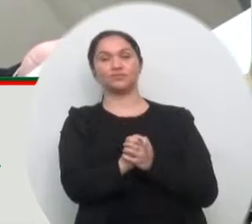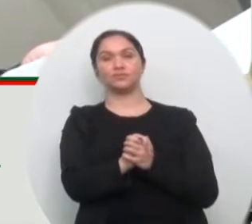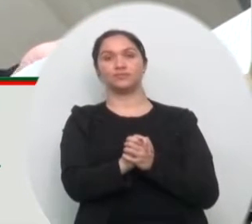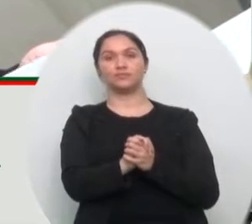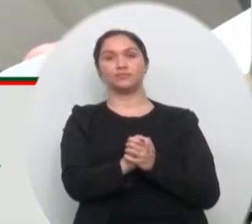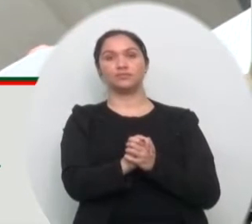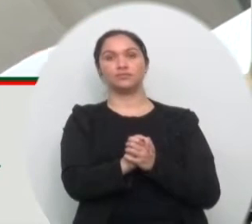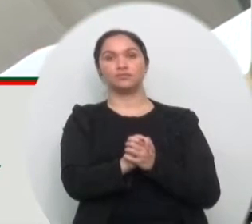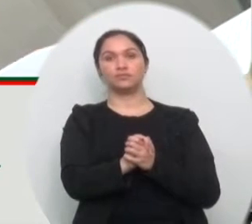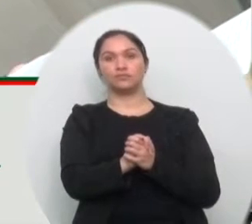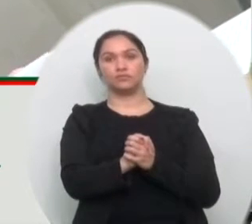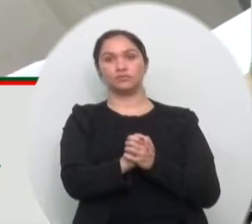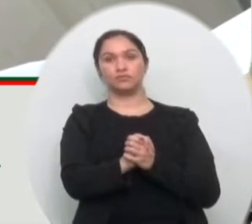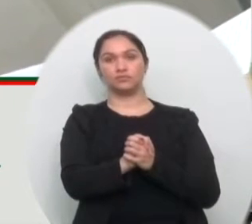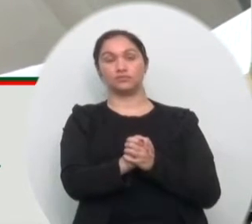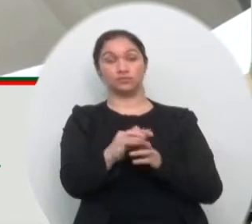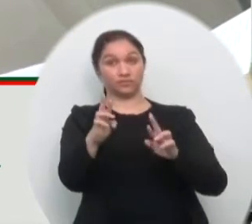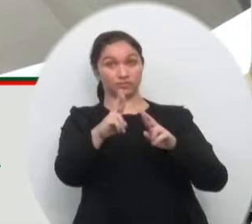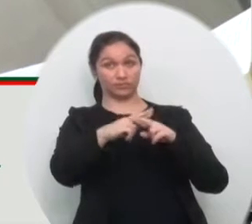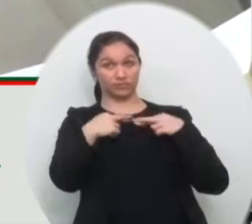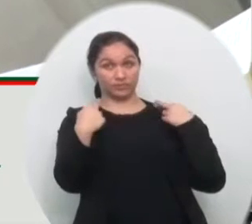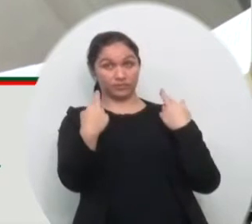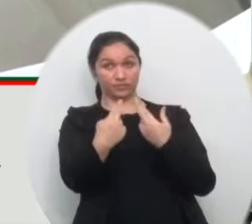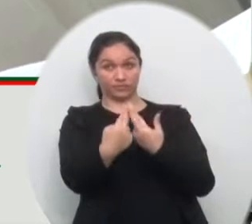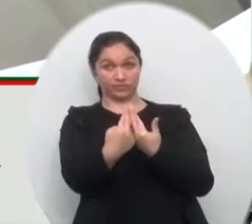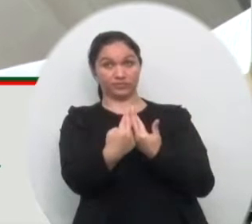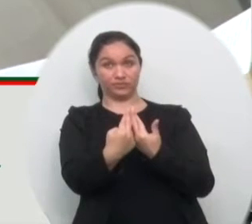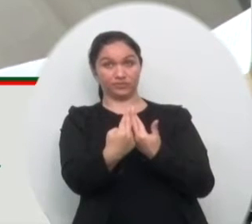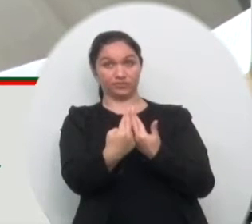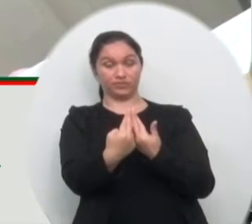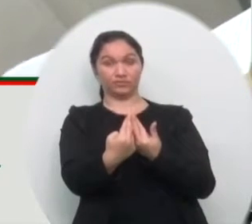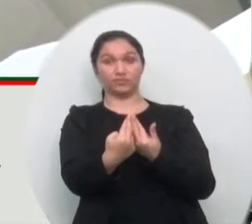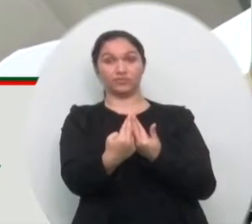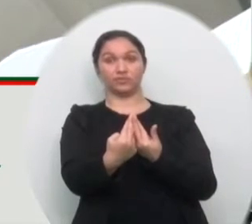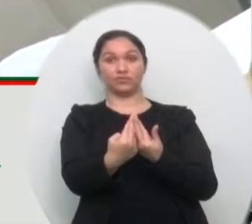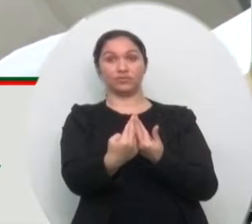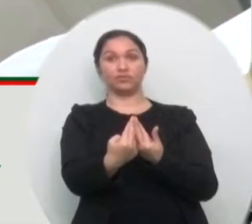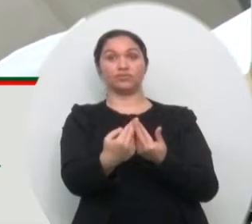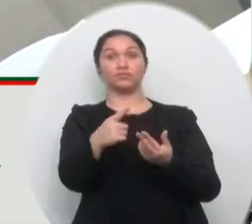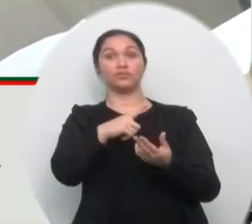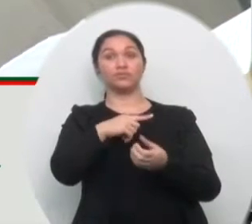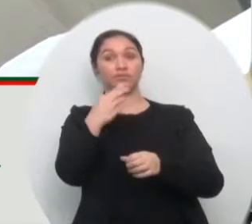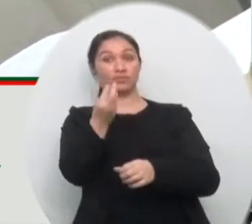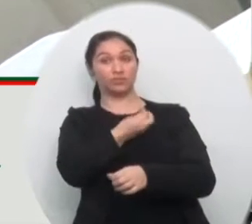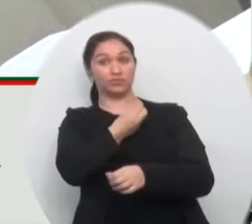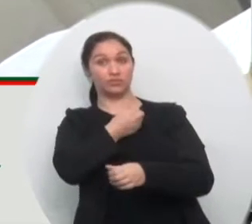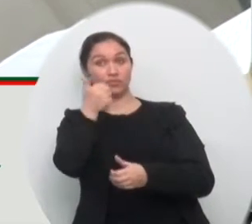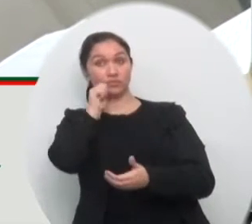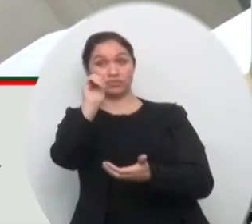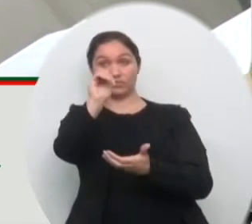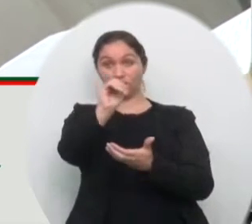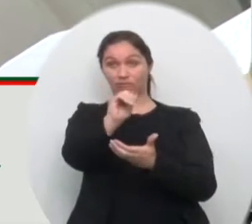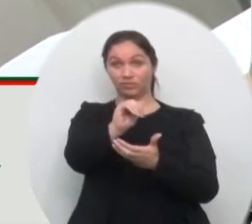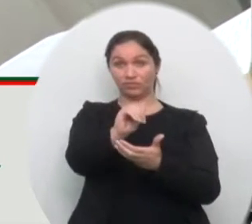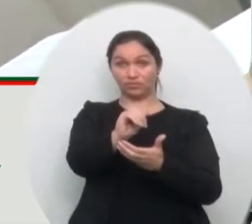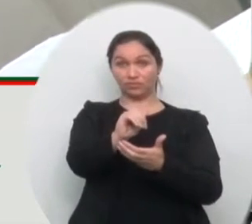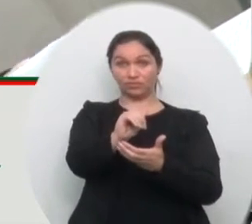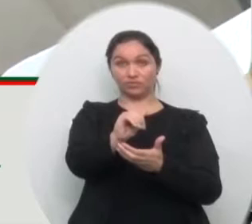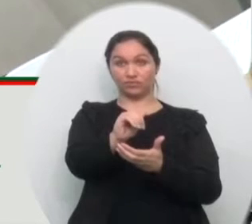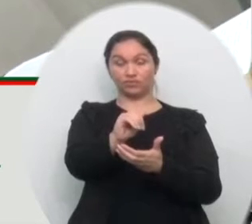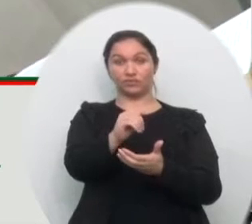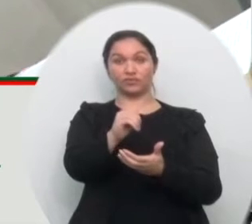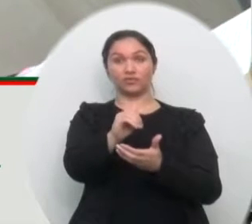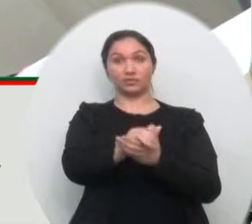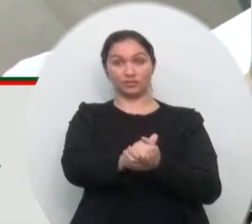A solenidade de posse foi acompanhada pela reitora da Unesc, Luciane Sereta, e pelo vice-reitor Daniel